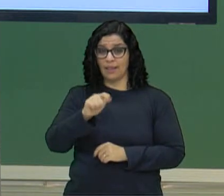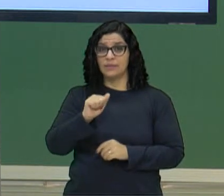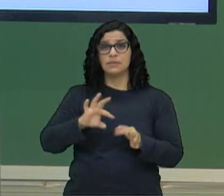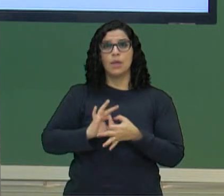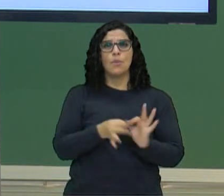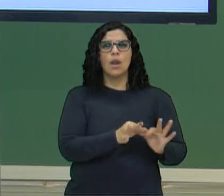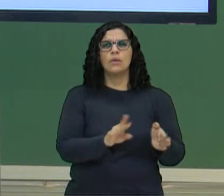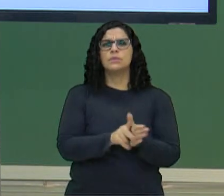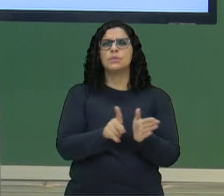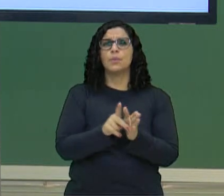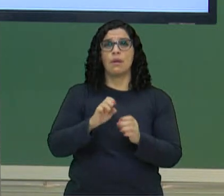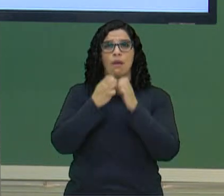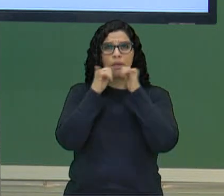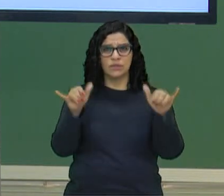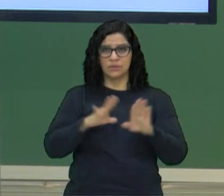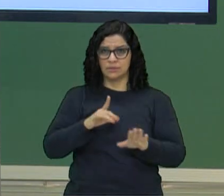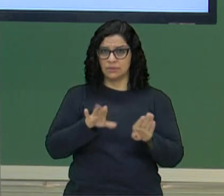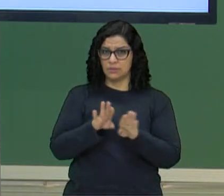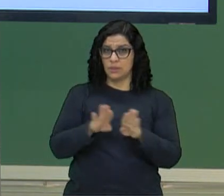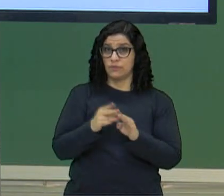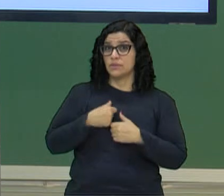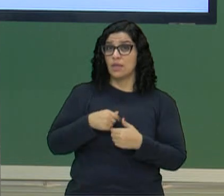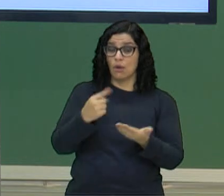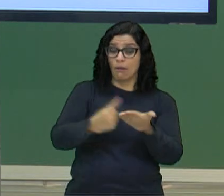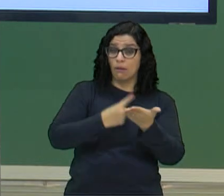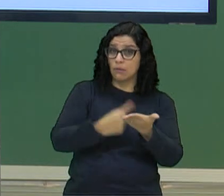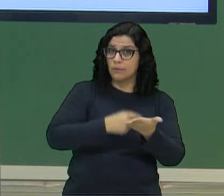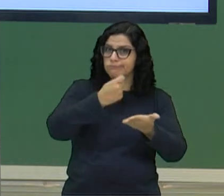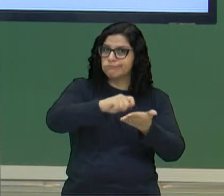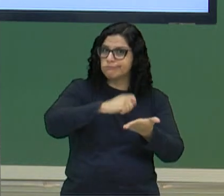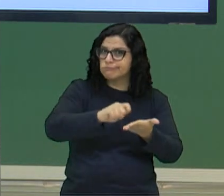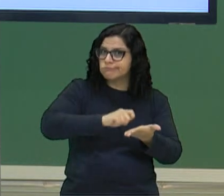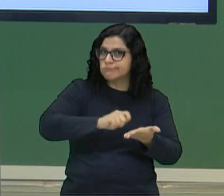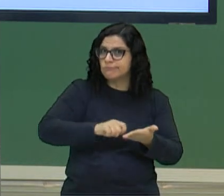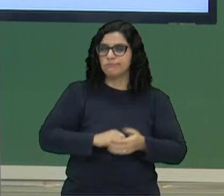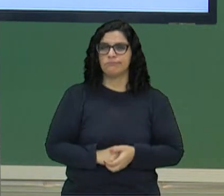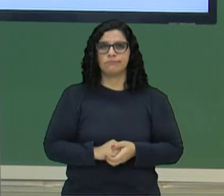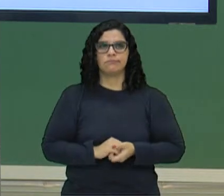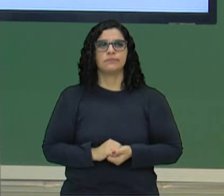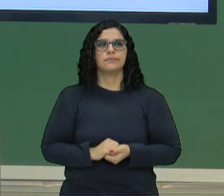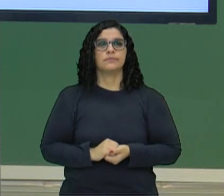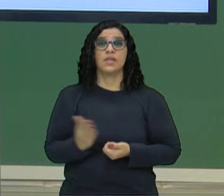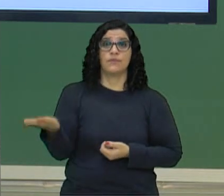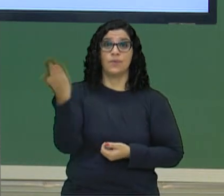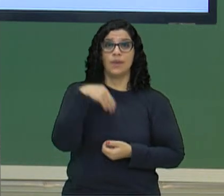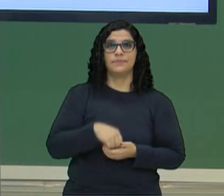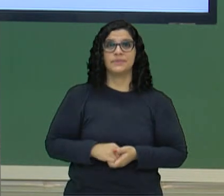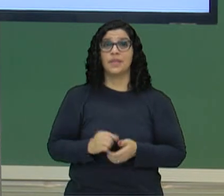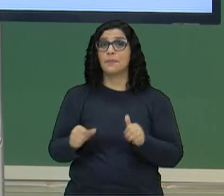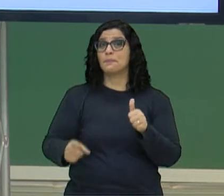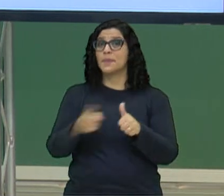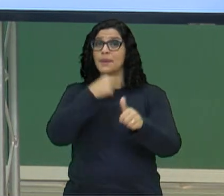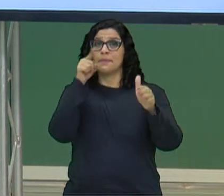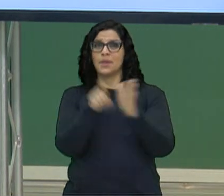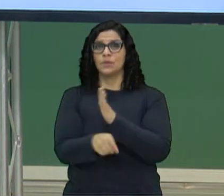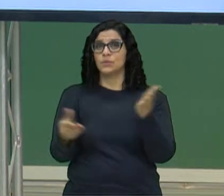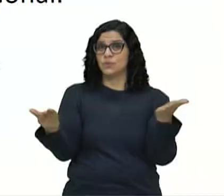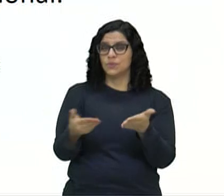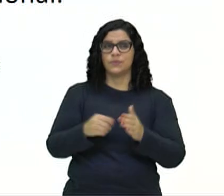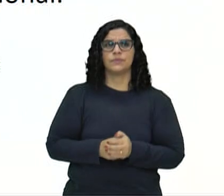energéticas. Maravilha? Esteja com o seu caderno para fazer as anotações. Vamos lá? Primeira perguntinha de